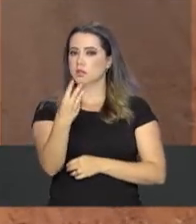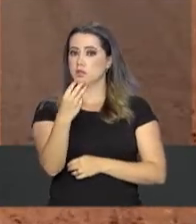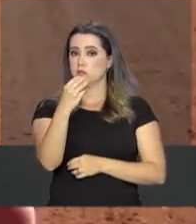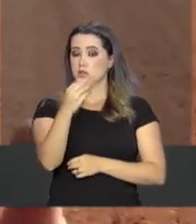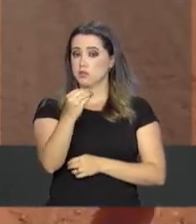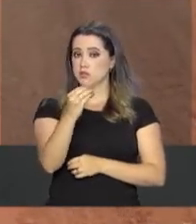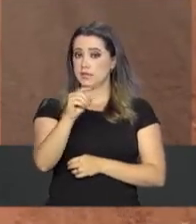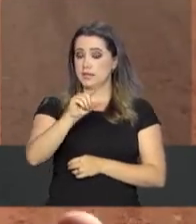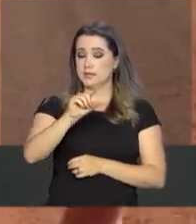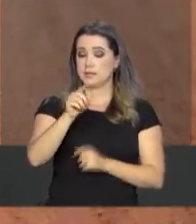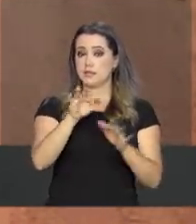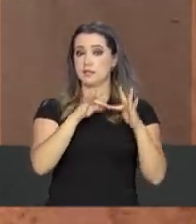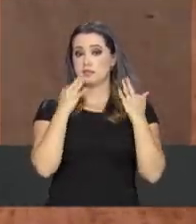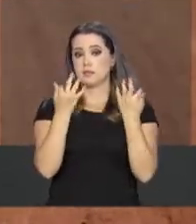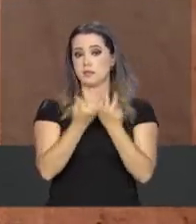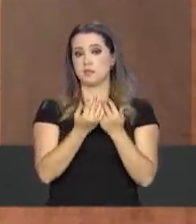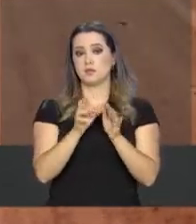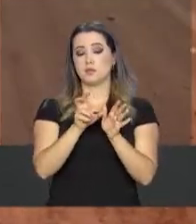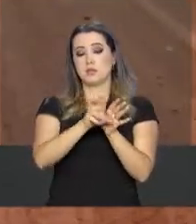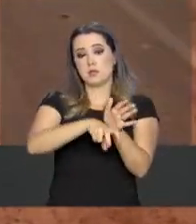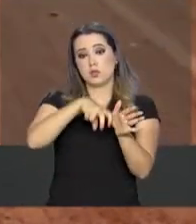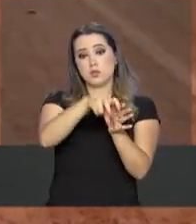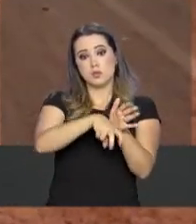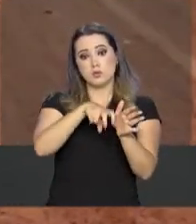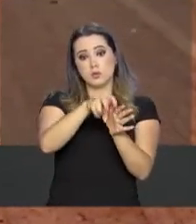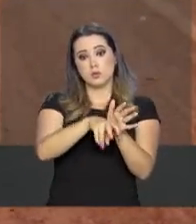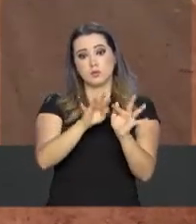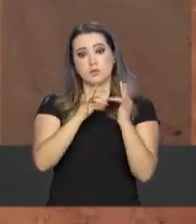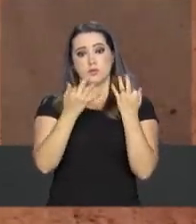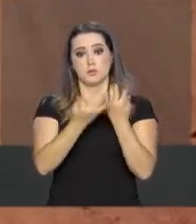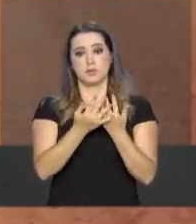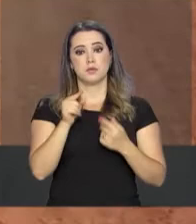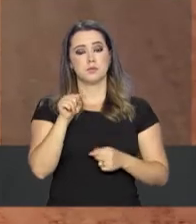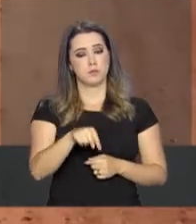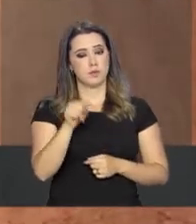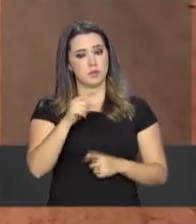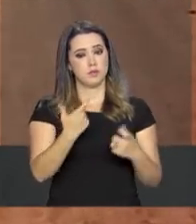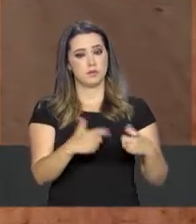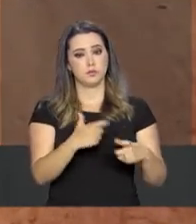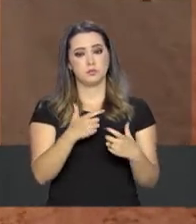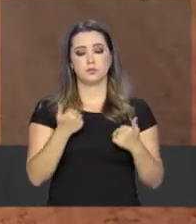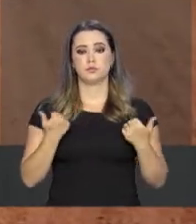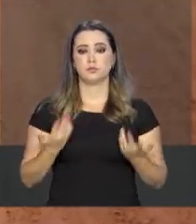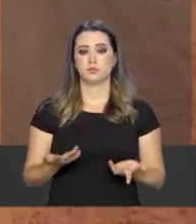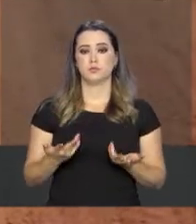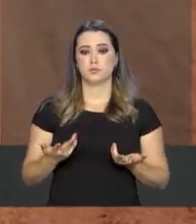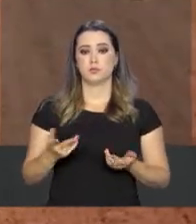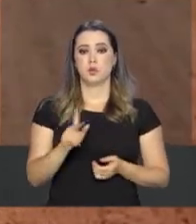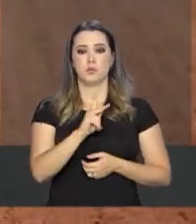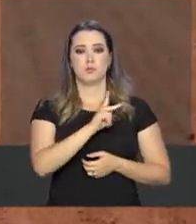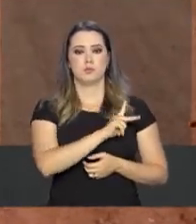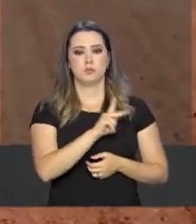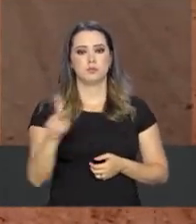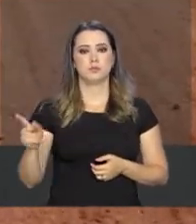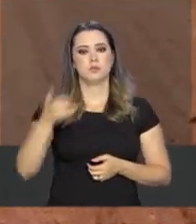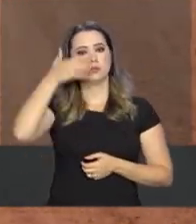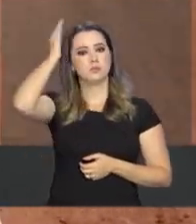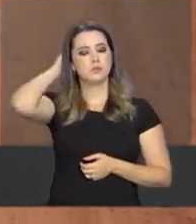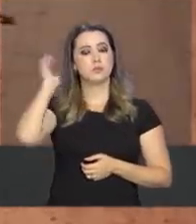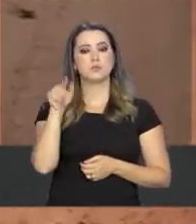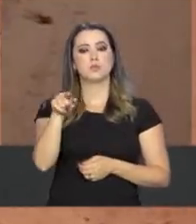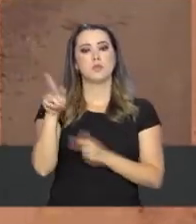300 outras famílias de pequenos produtores rurais aqui da região. O presidente Michel Temer, ele